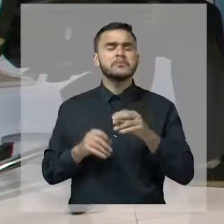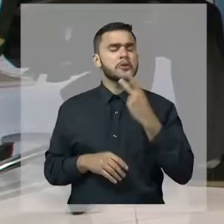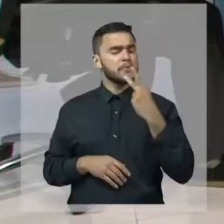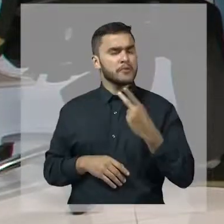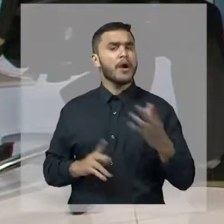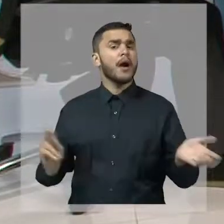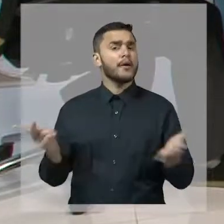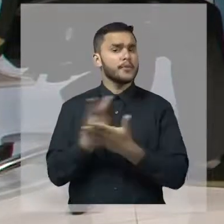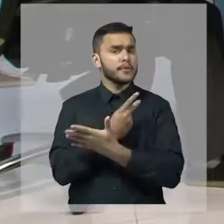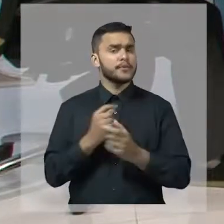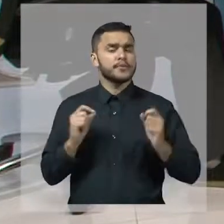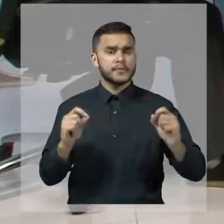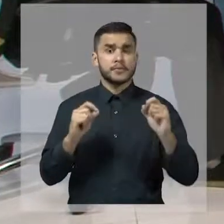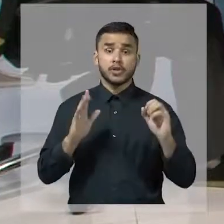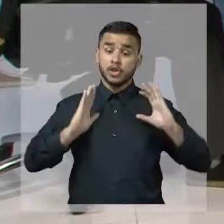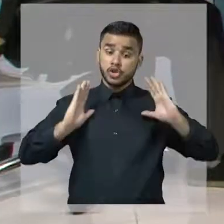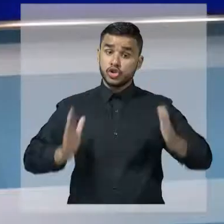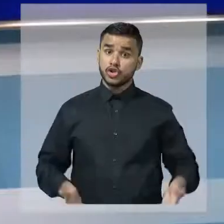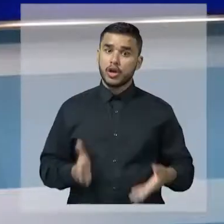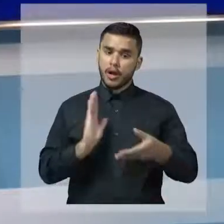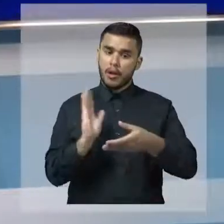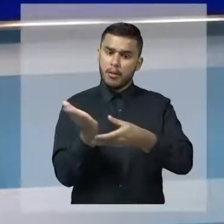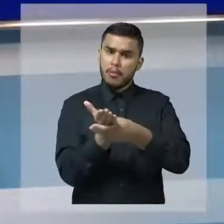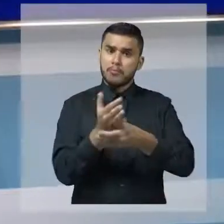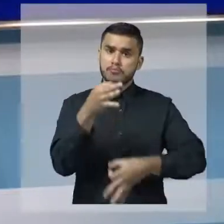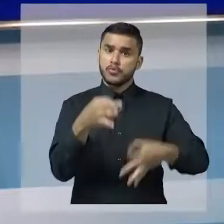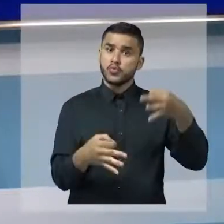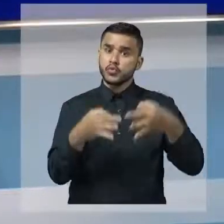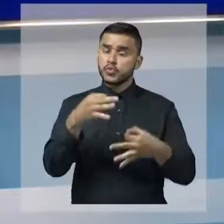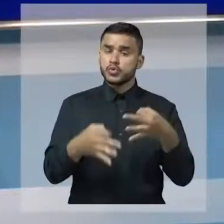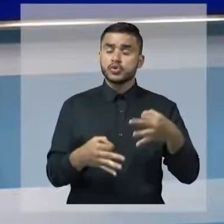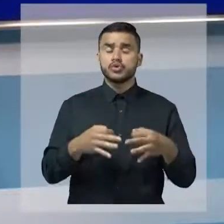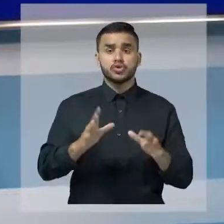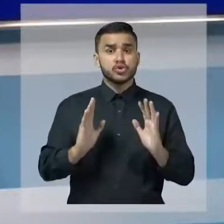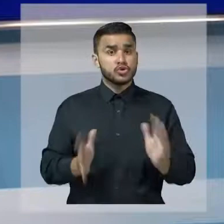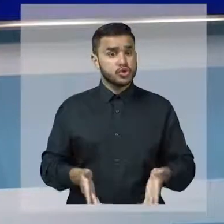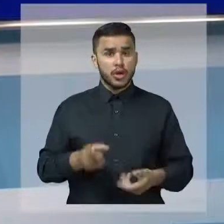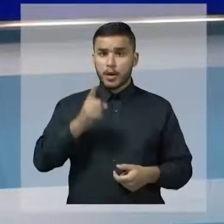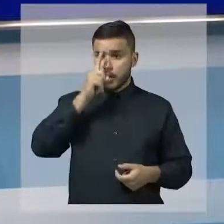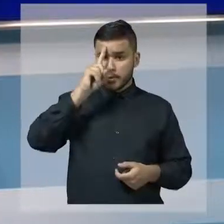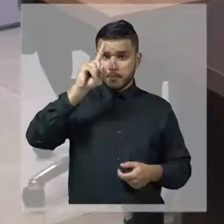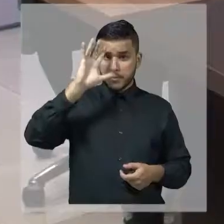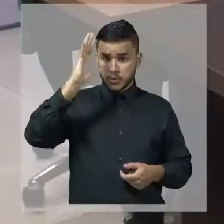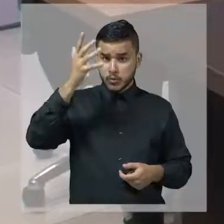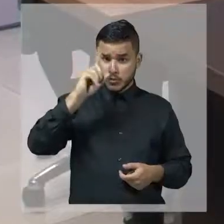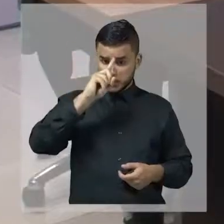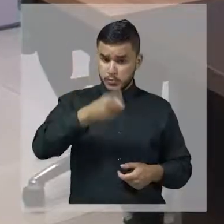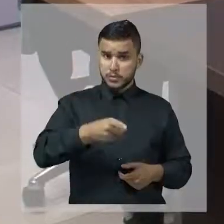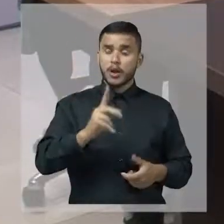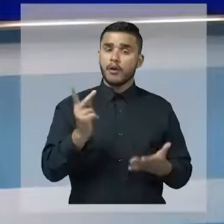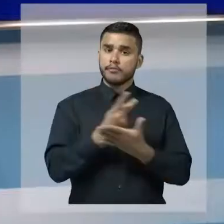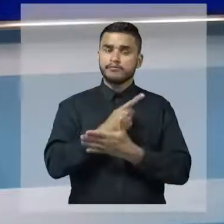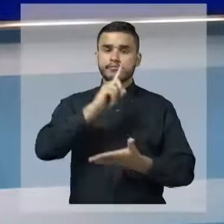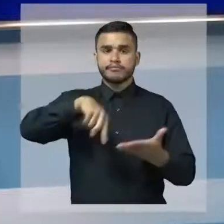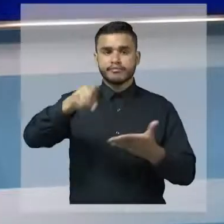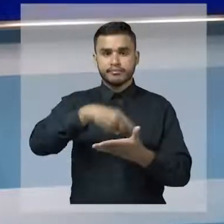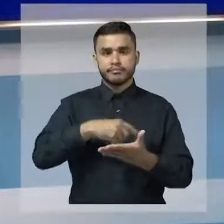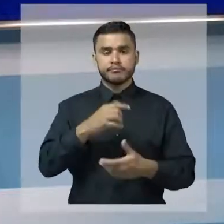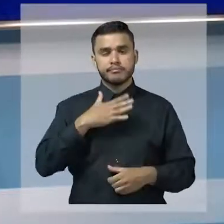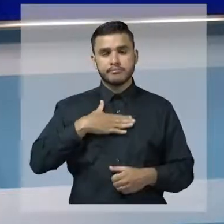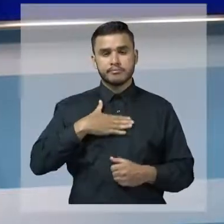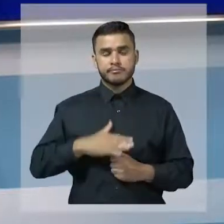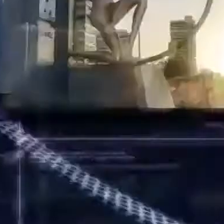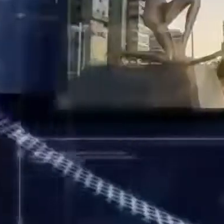até condenações já sentenciadas vir a ser anuladas. Um instante só e a gente